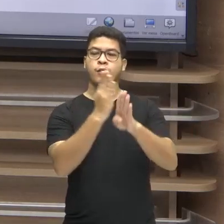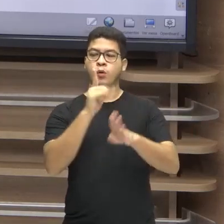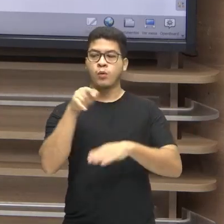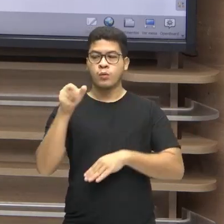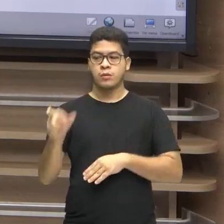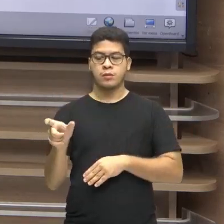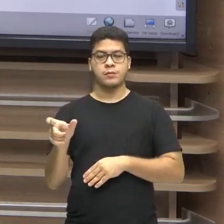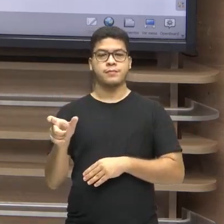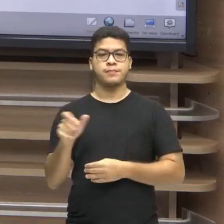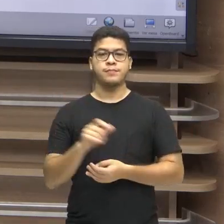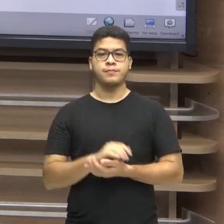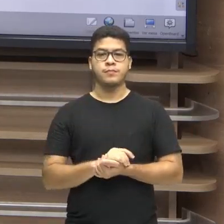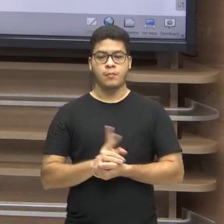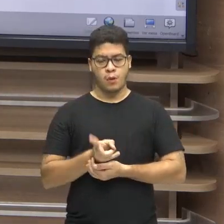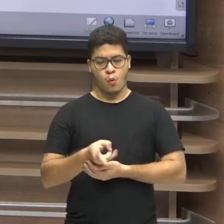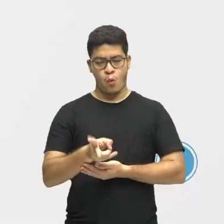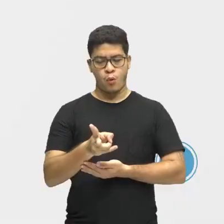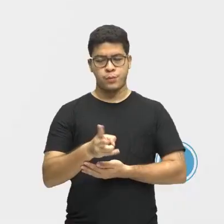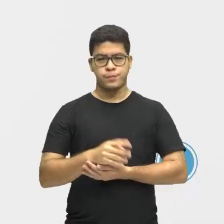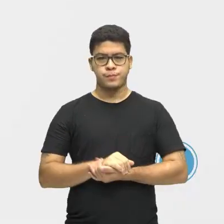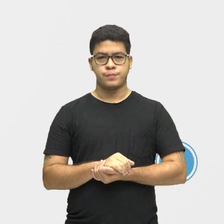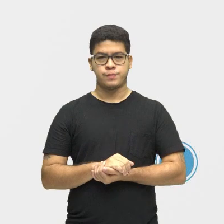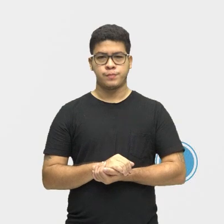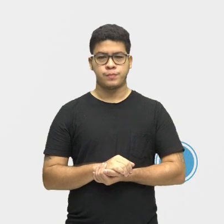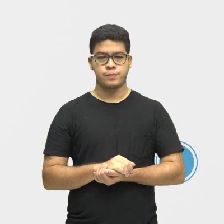Vamos continuar.